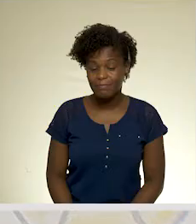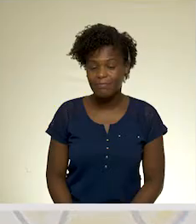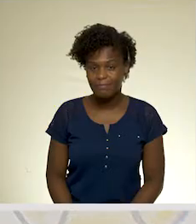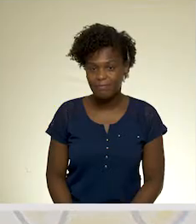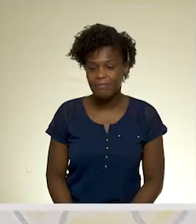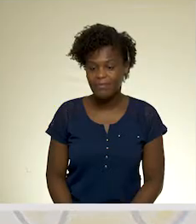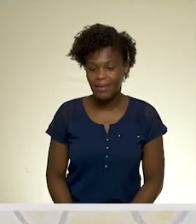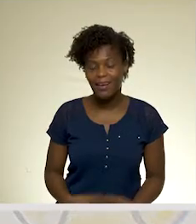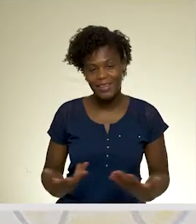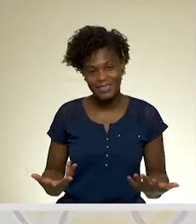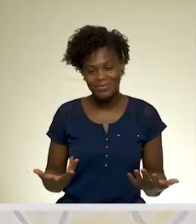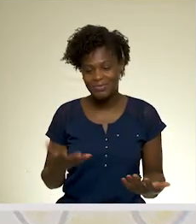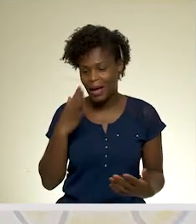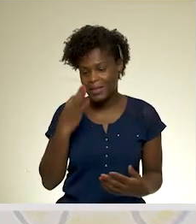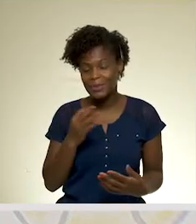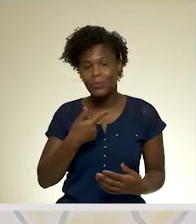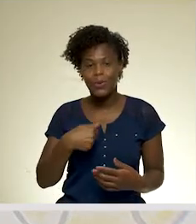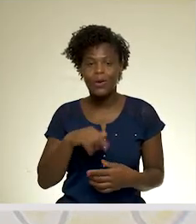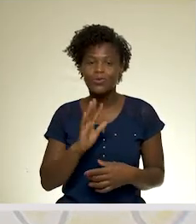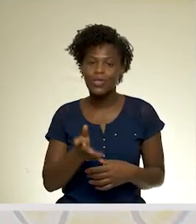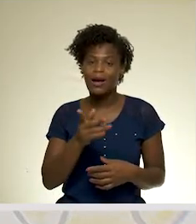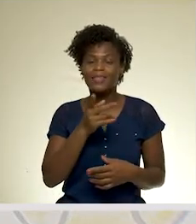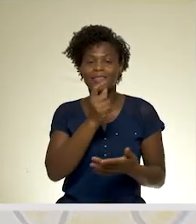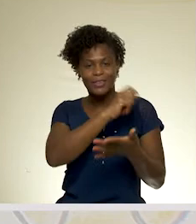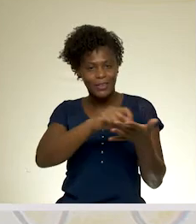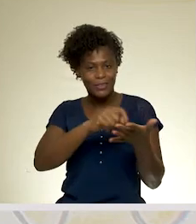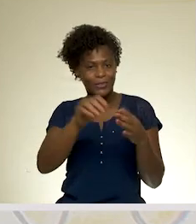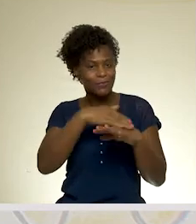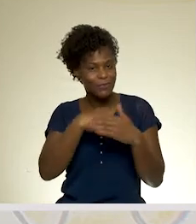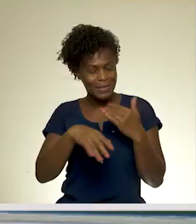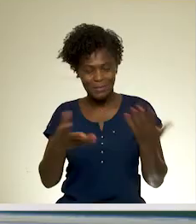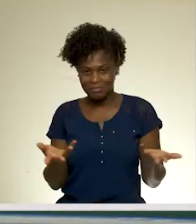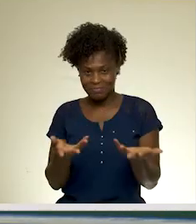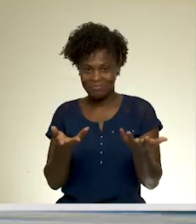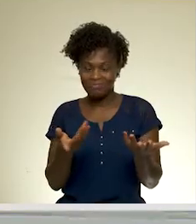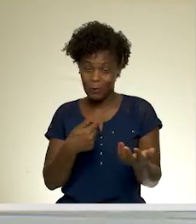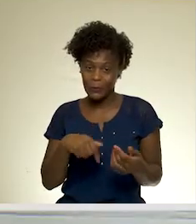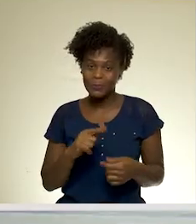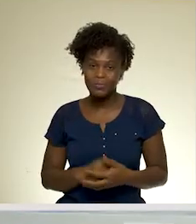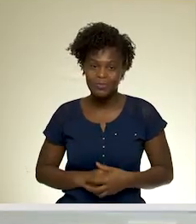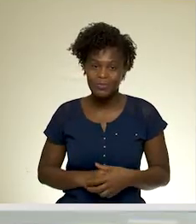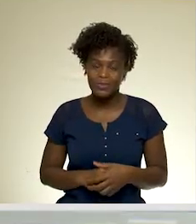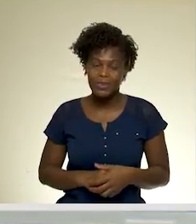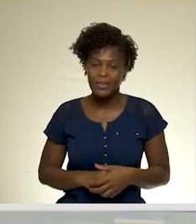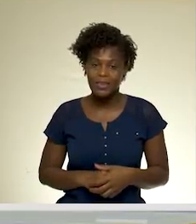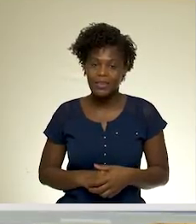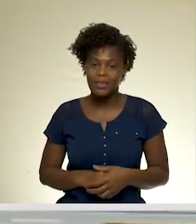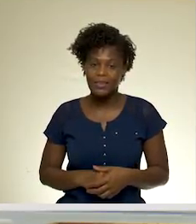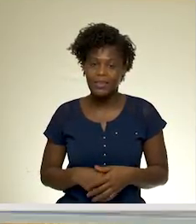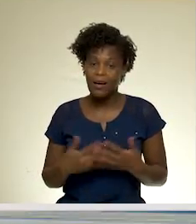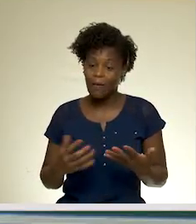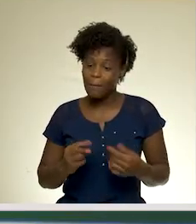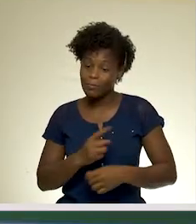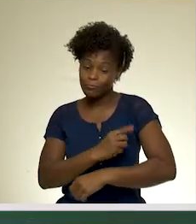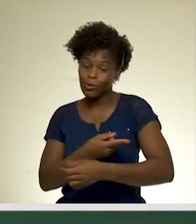Bem, sendo assim, acabamos de resolver o nosso exercício. Agora, para